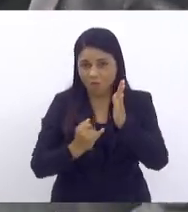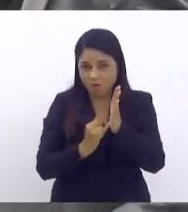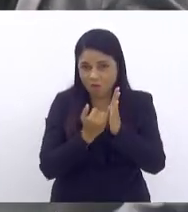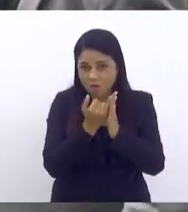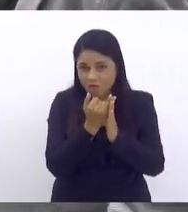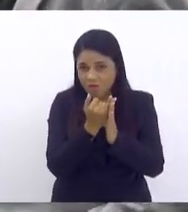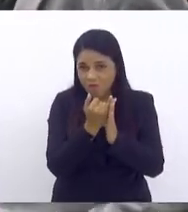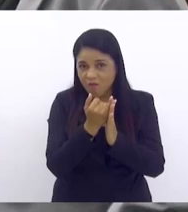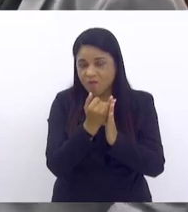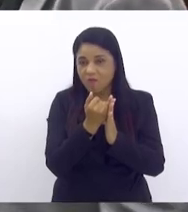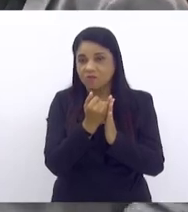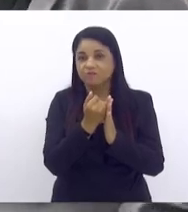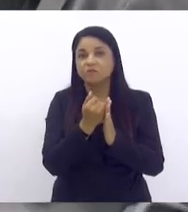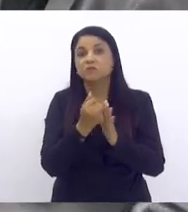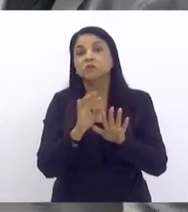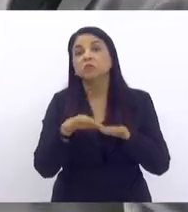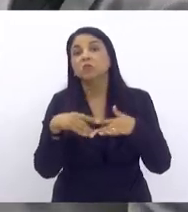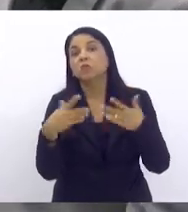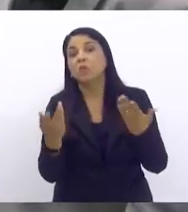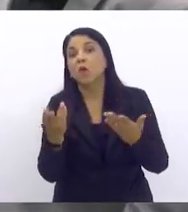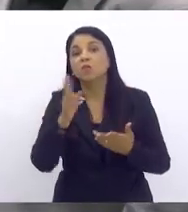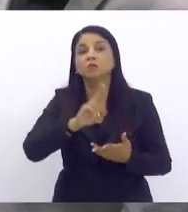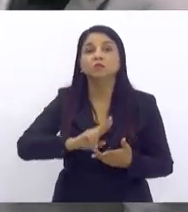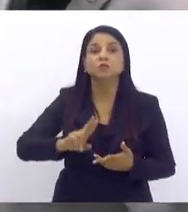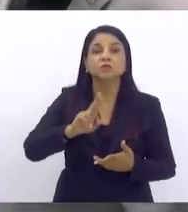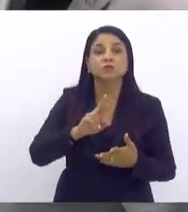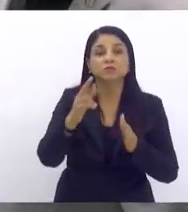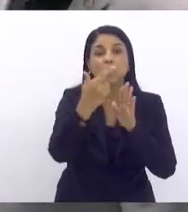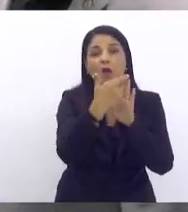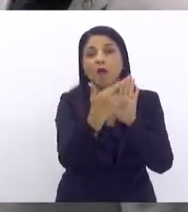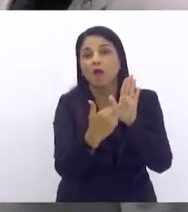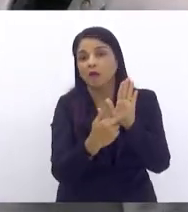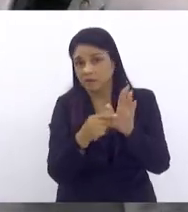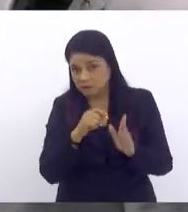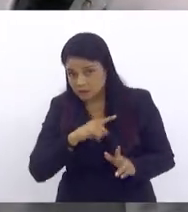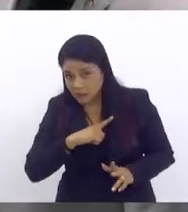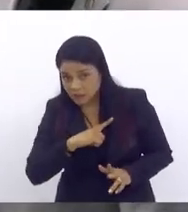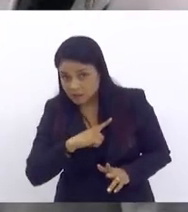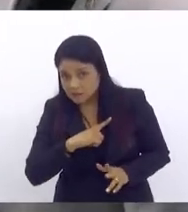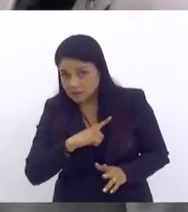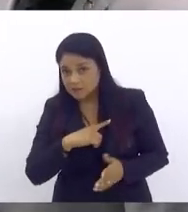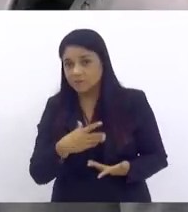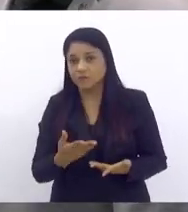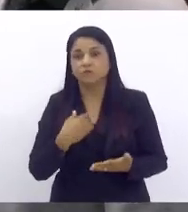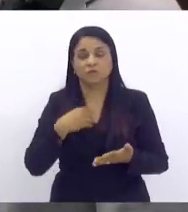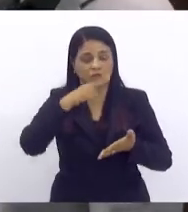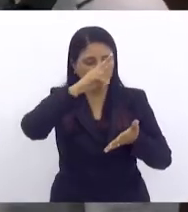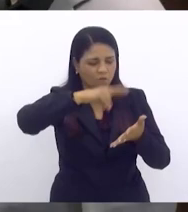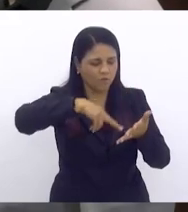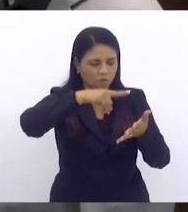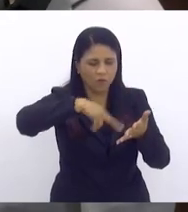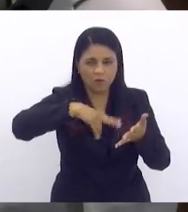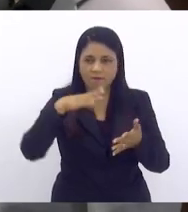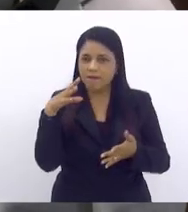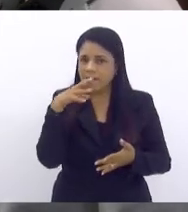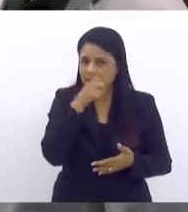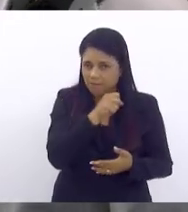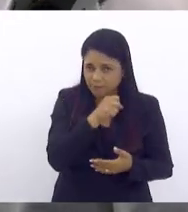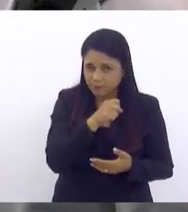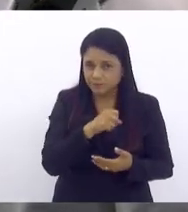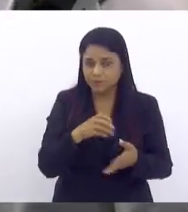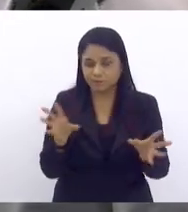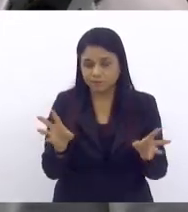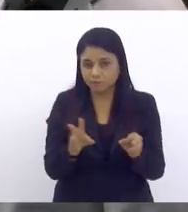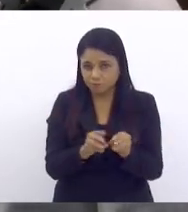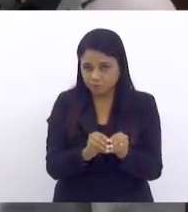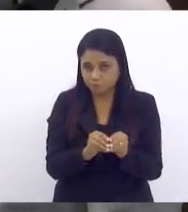qual o critério de utilização. E aí, senhora presidente, eu me permito ler aqui de forma muito breve e sucinta